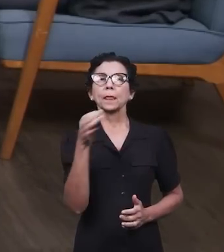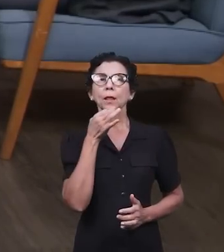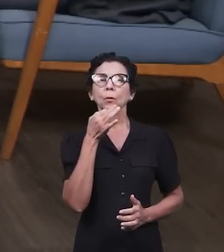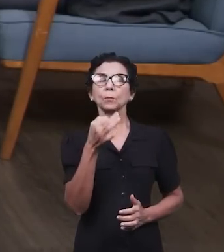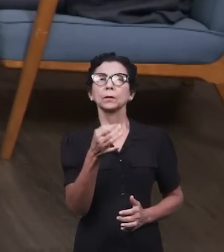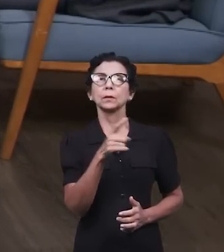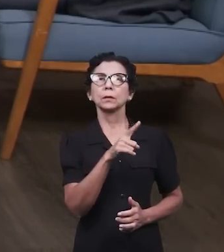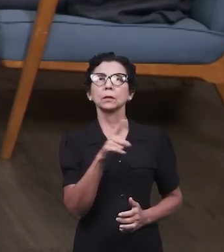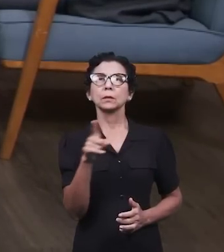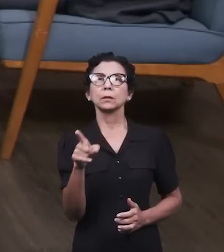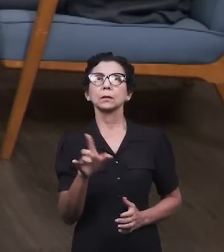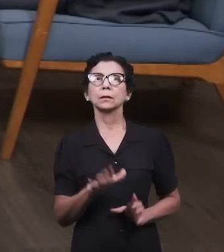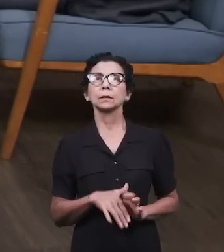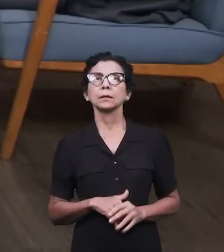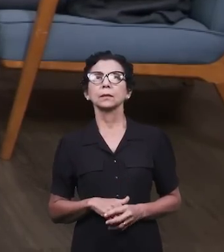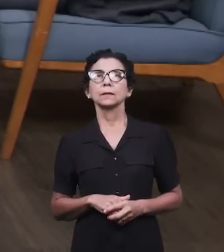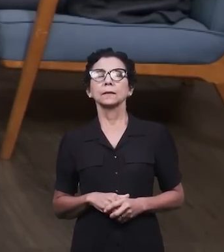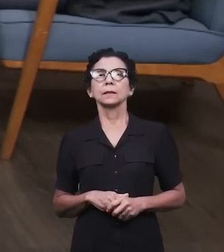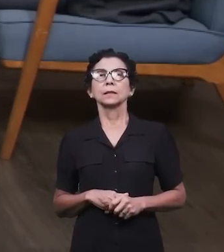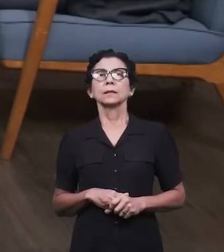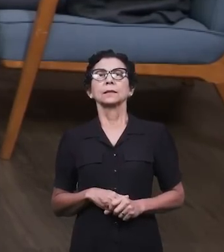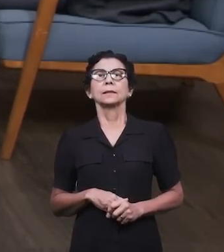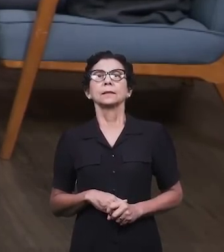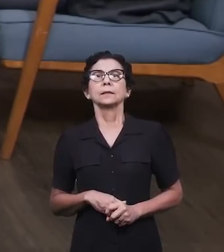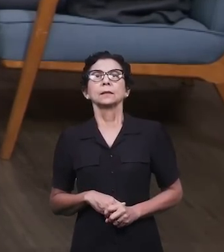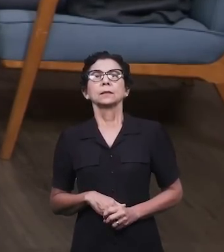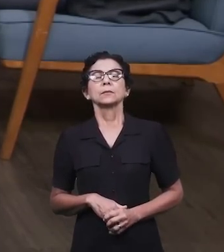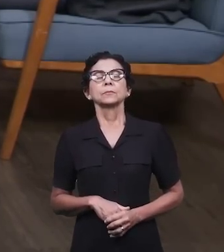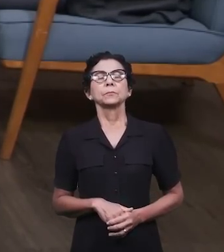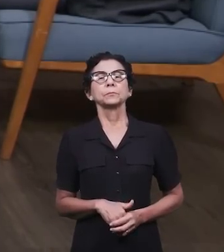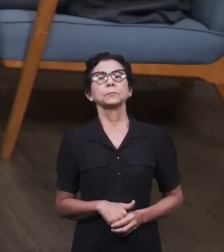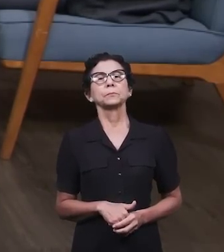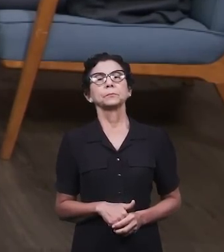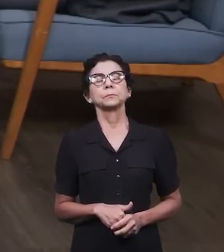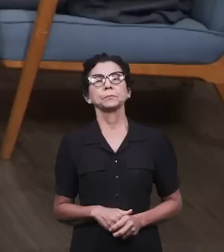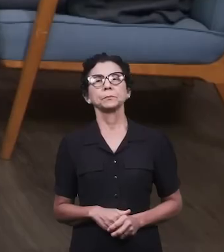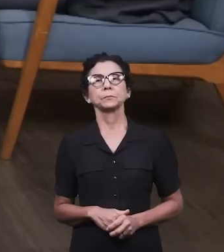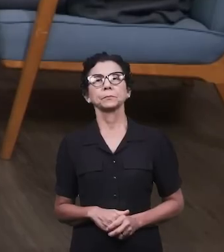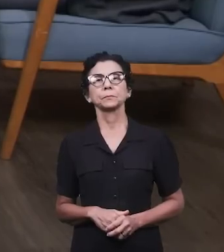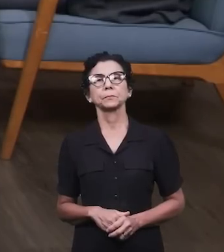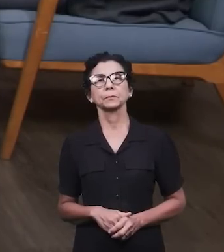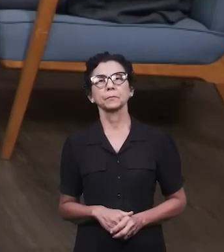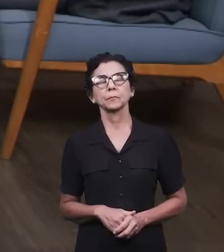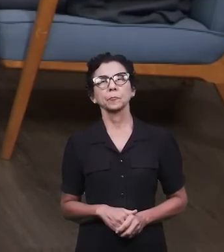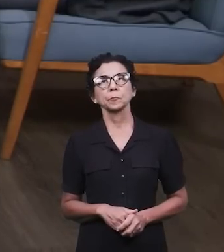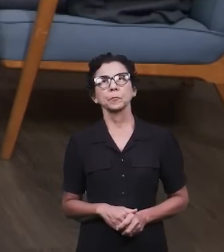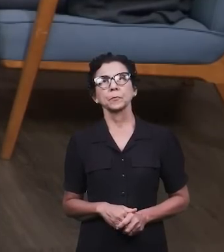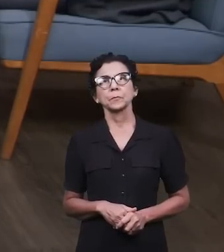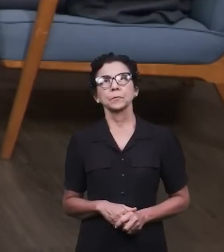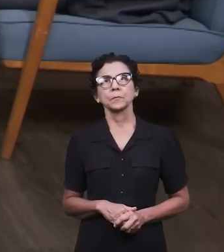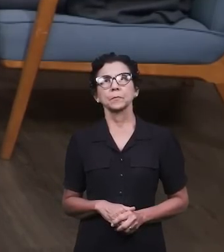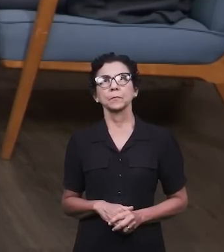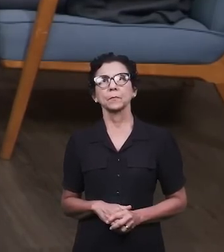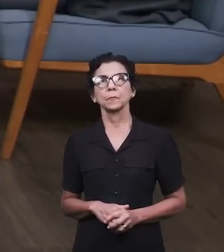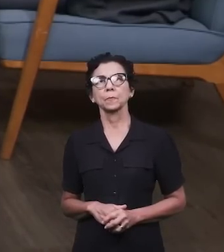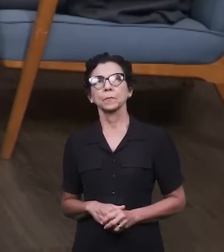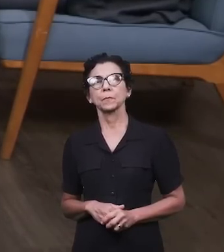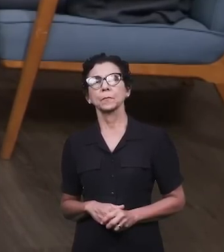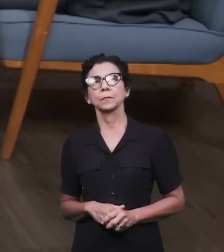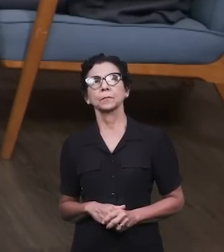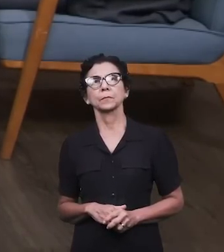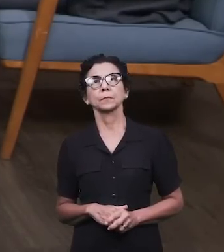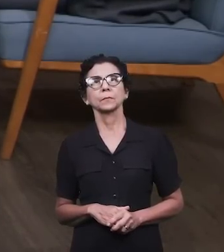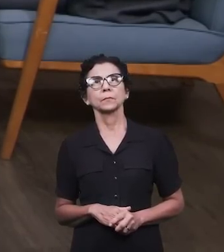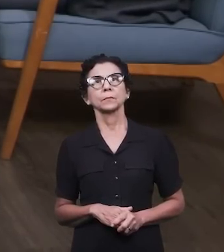comentário? Só antes do Adriano, que talvez também complemente, essa parte